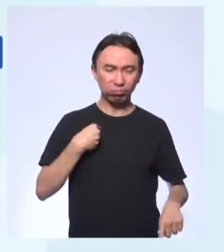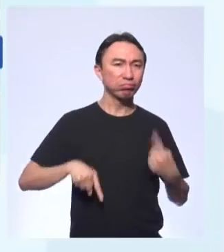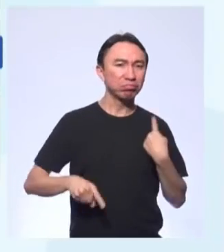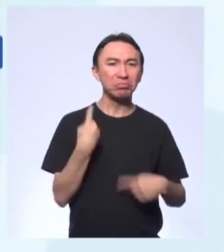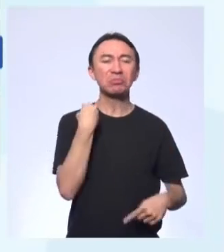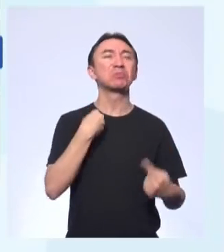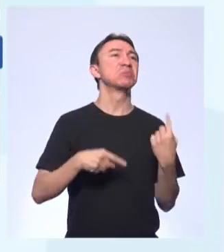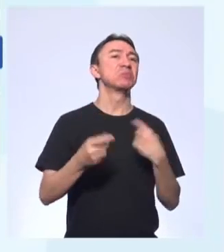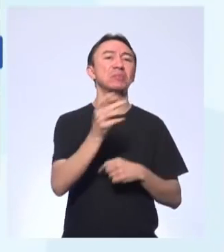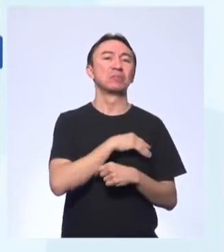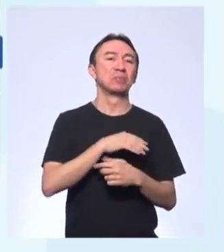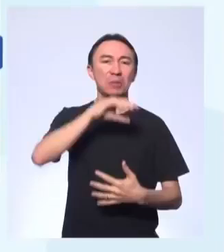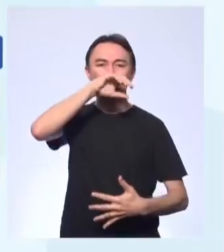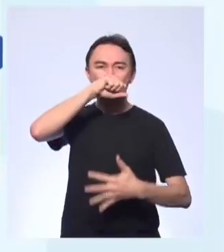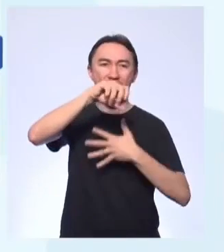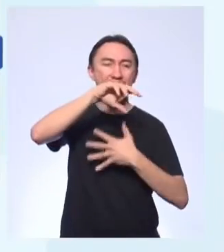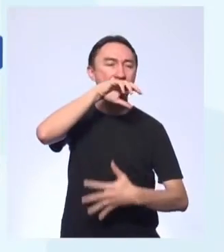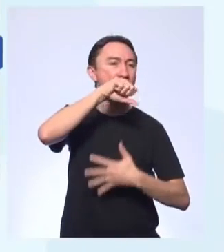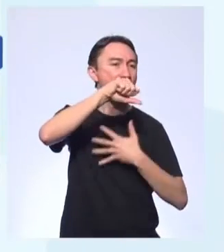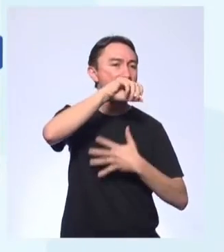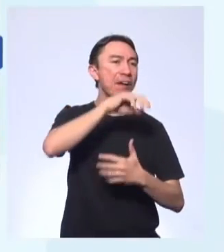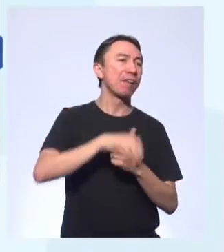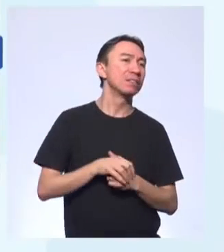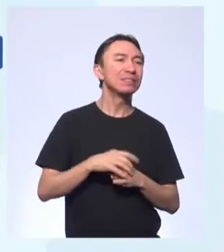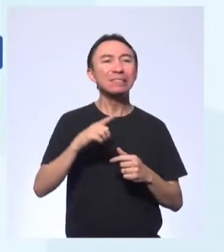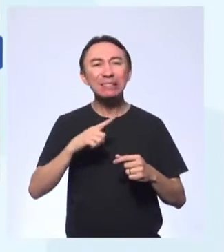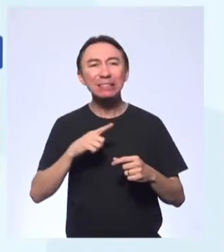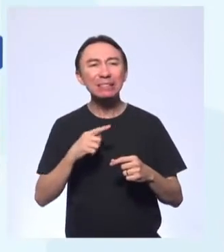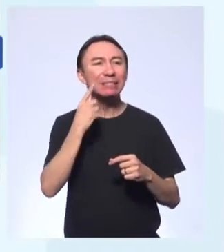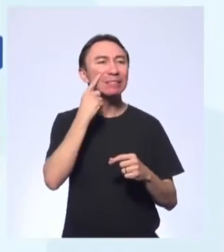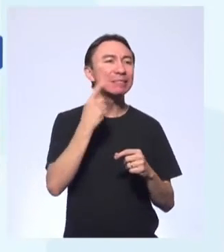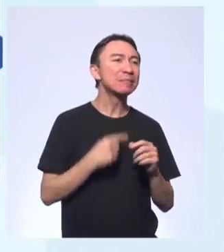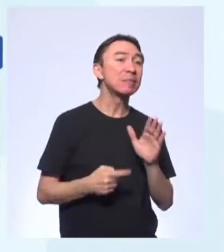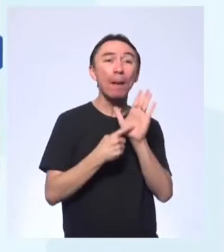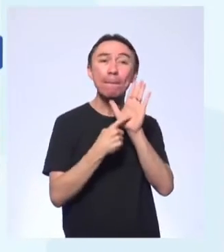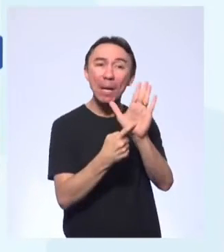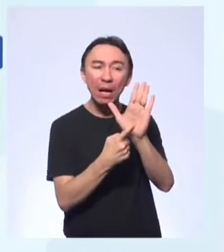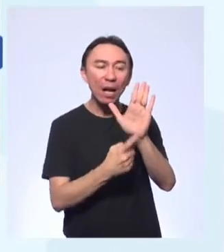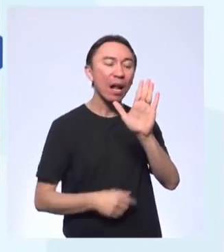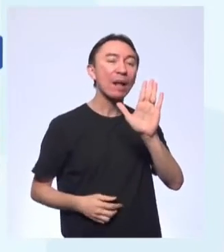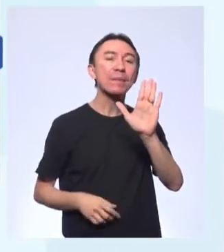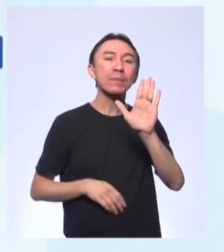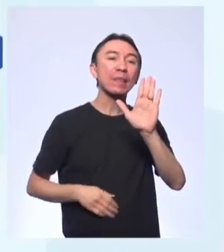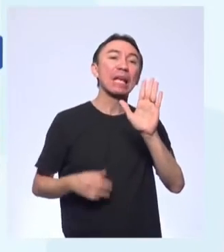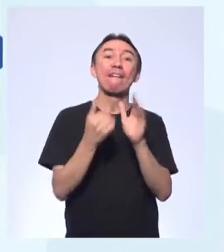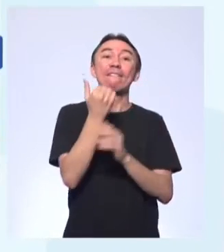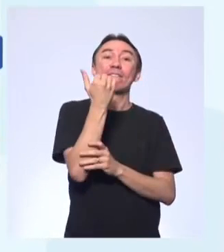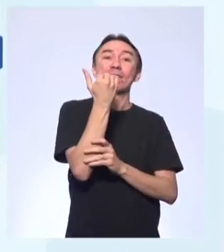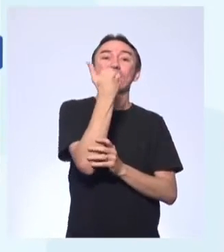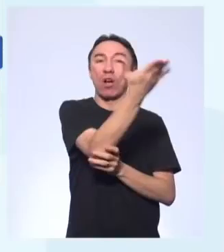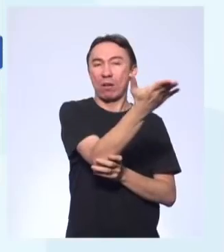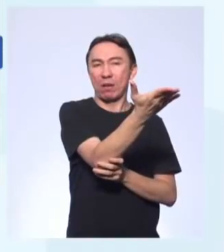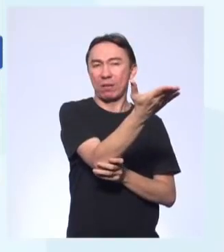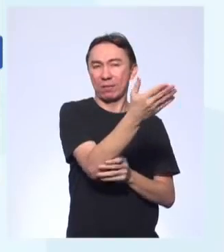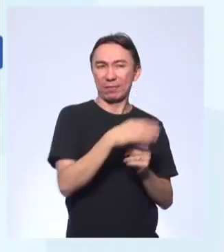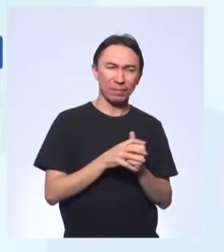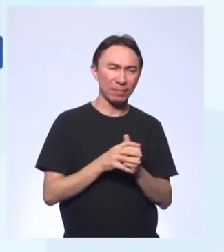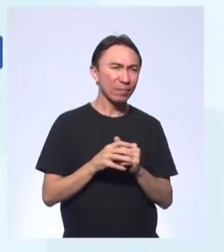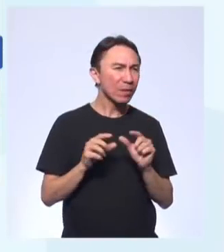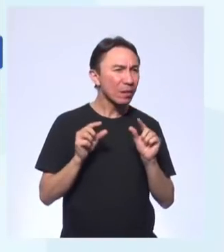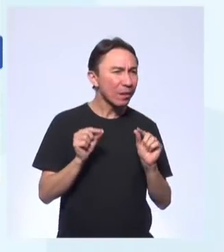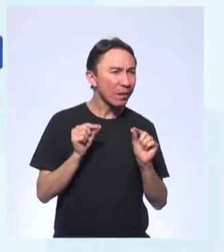respiratório. E aí a gente tem ali destacado causas externas. Então, olha só,